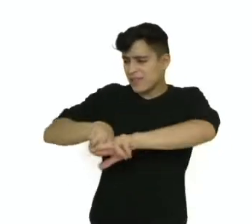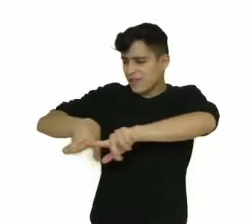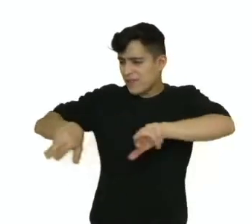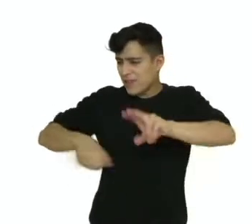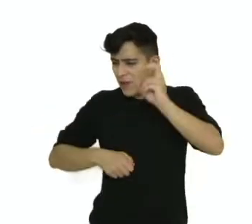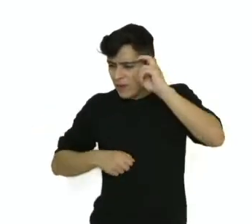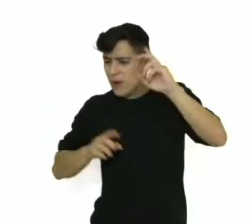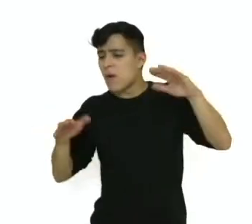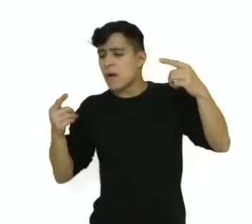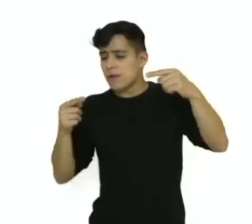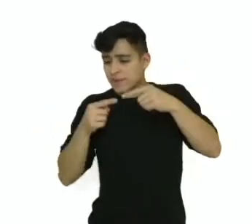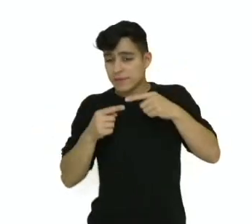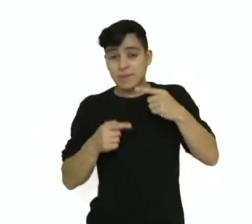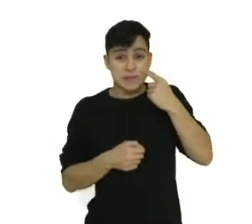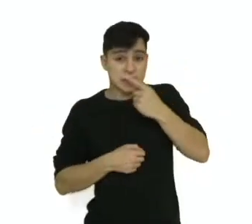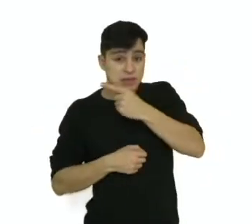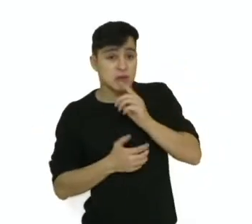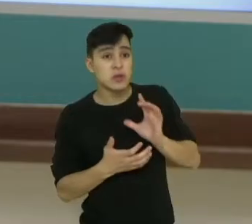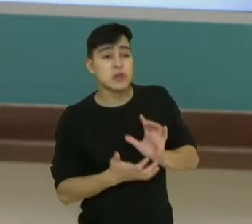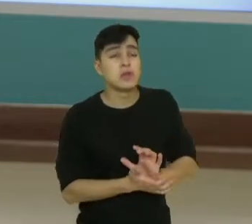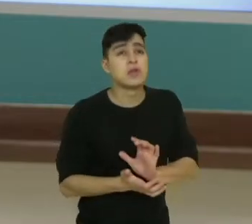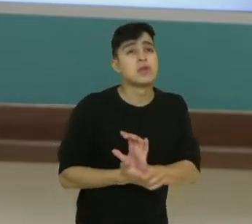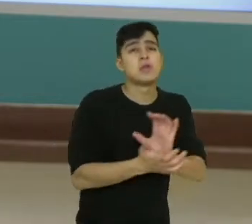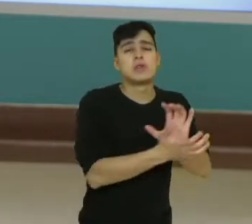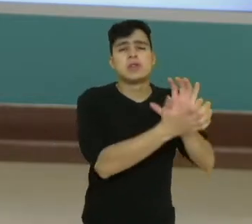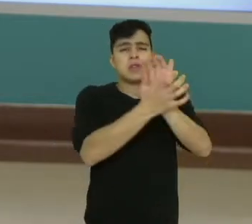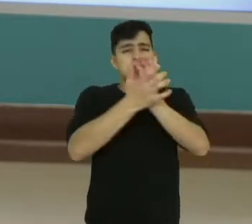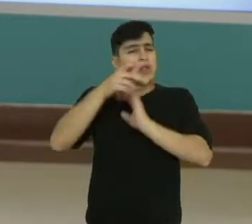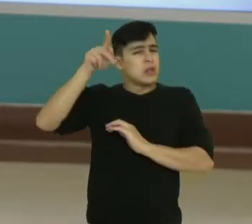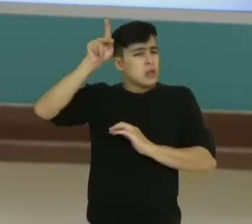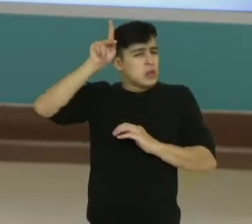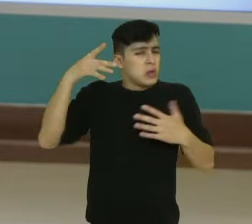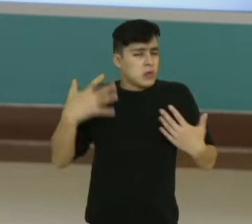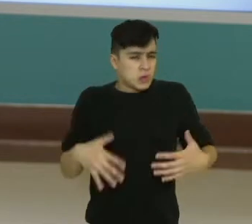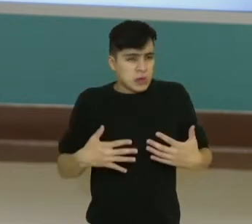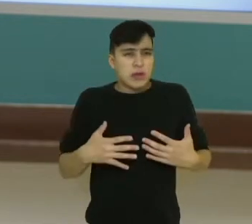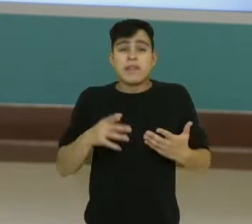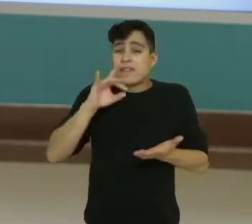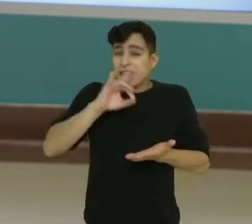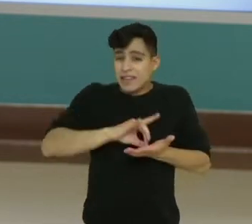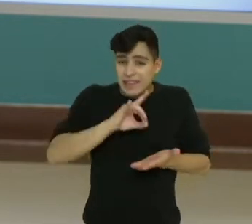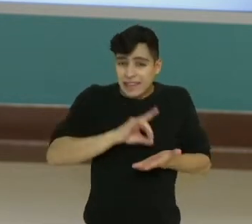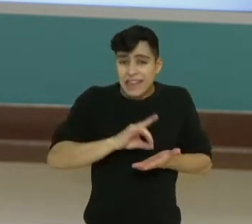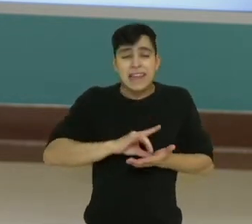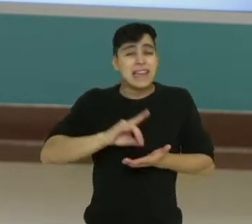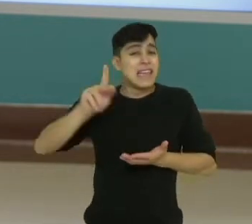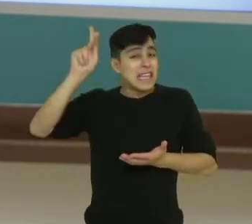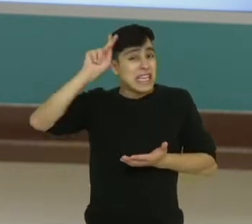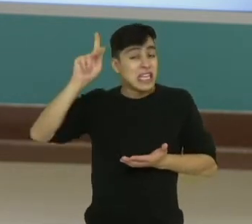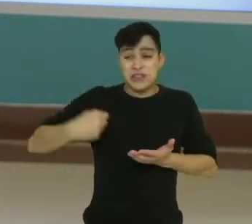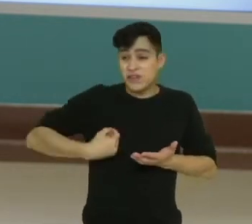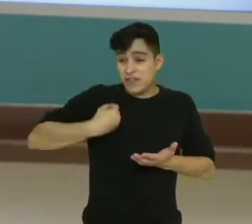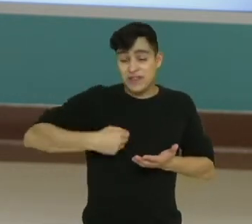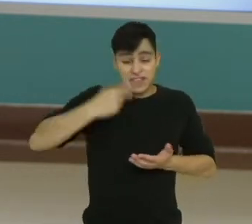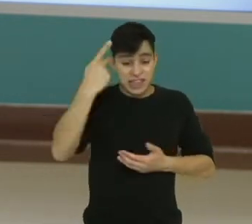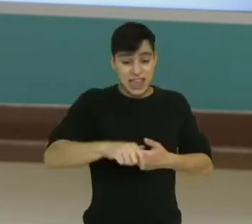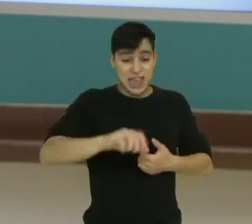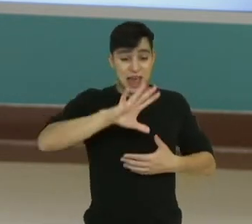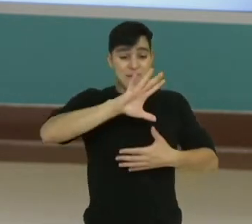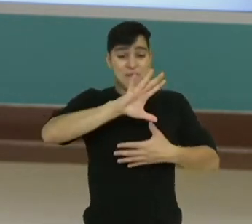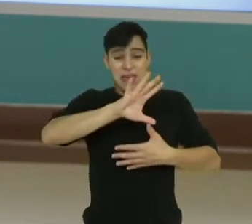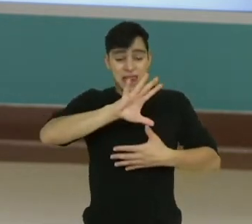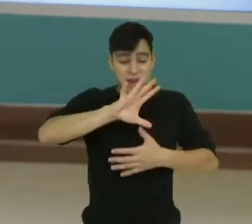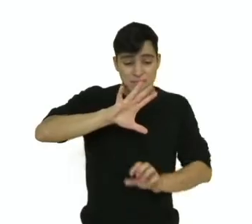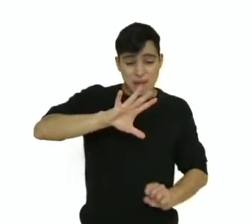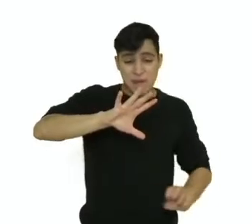vários grupos indígenas. Então é correto dizer que os índios ocupavam toda a América. Obviamente que aqui nós vamos